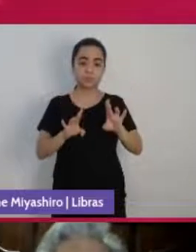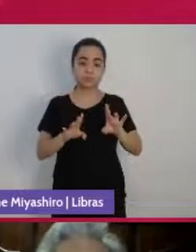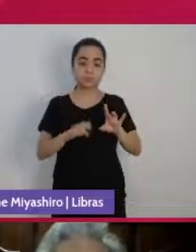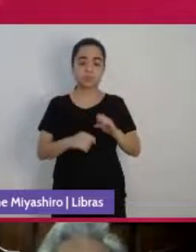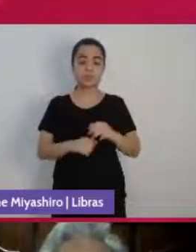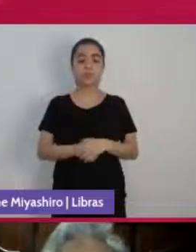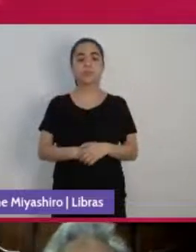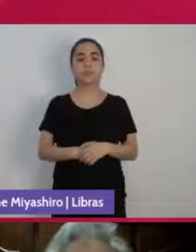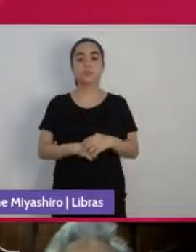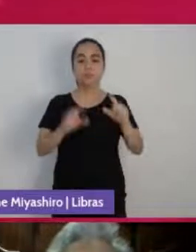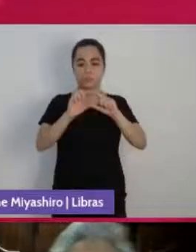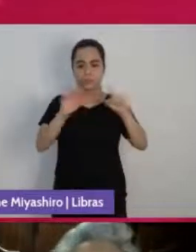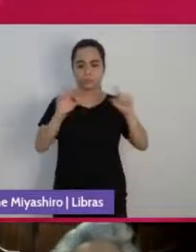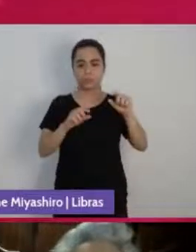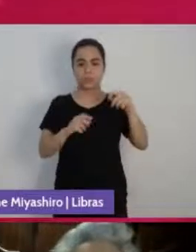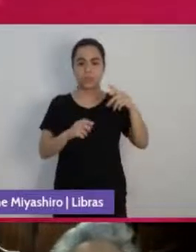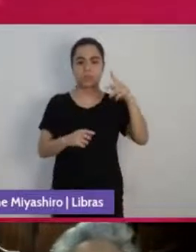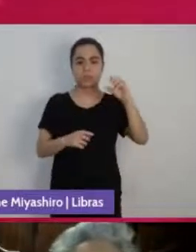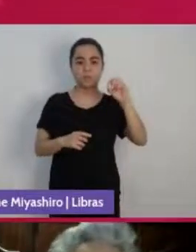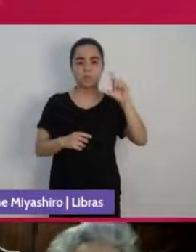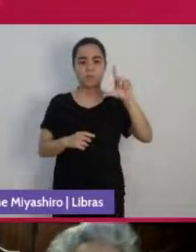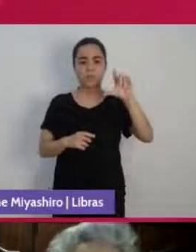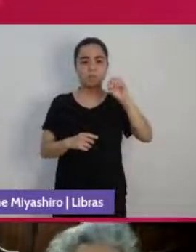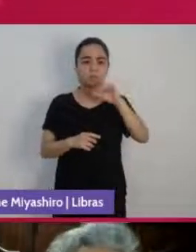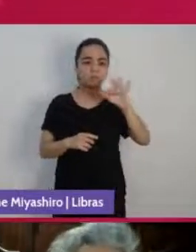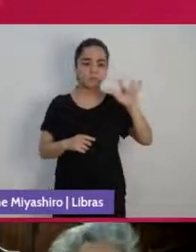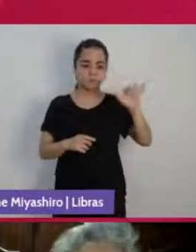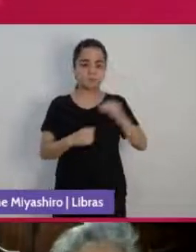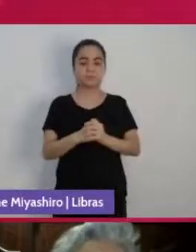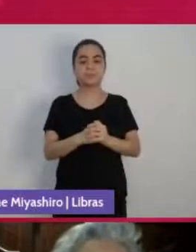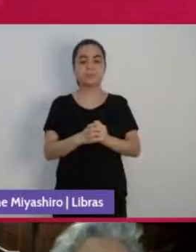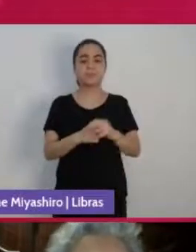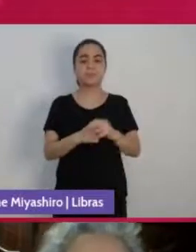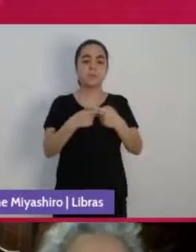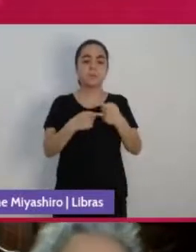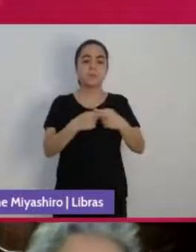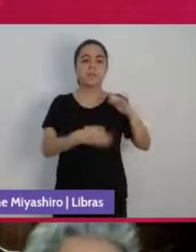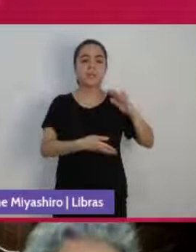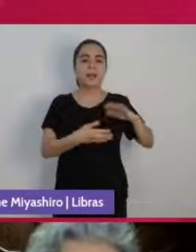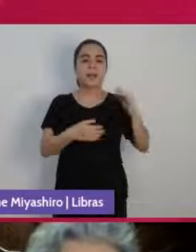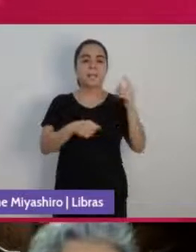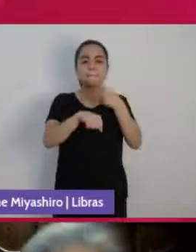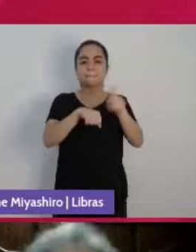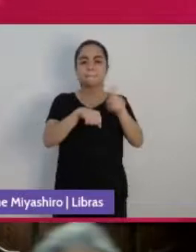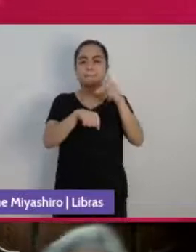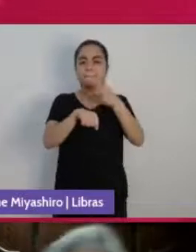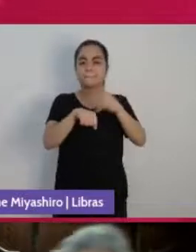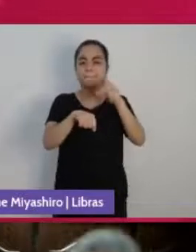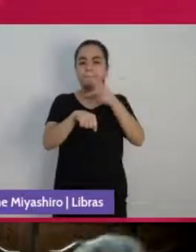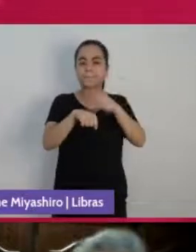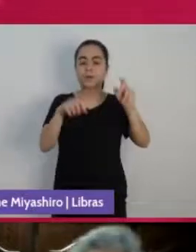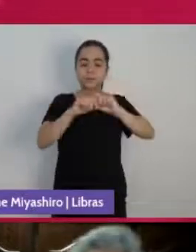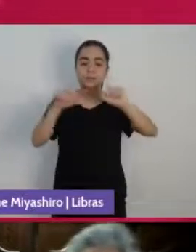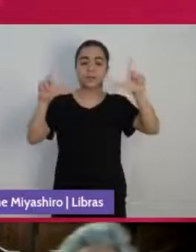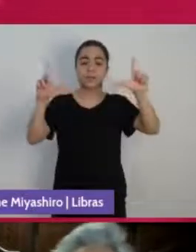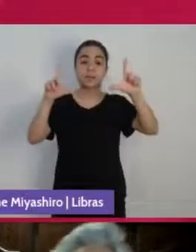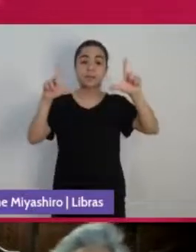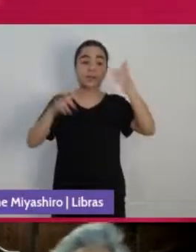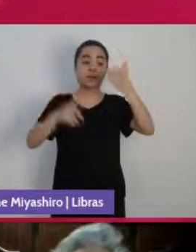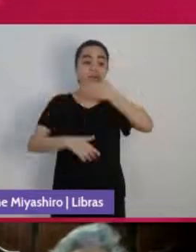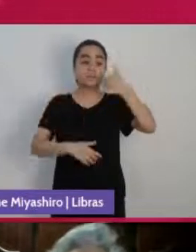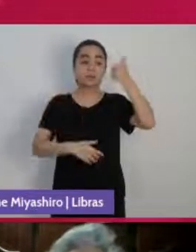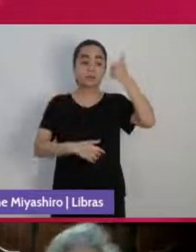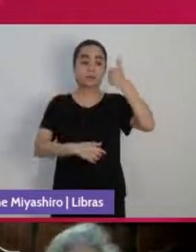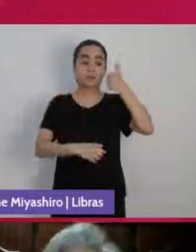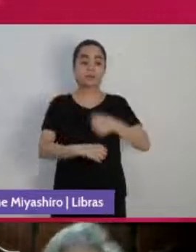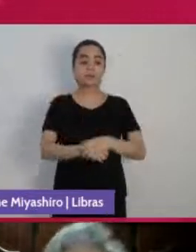polimetilmetacrilato, porque é um material acrílico de alta pureza, para não dar artefato nas imagens, pelo menos não do compressor,